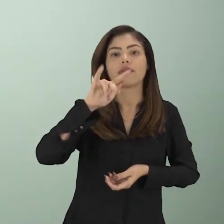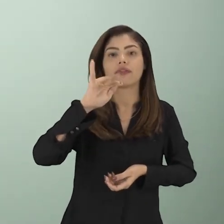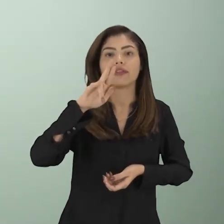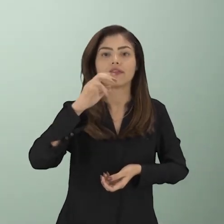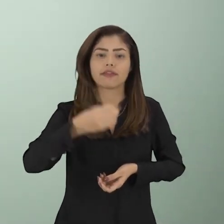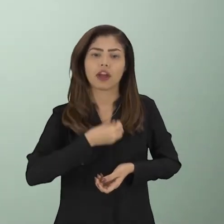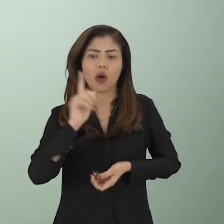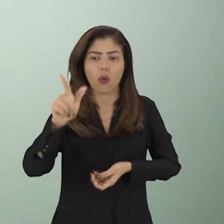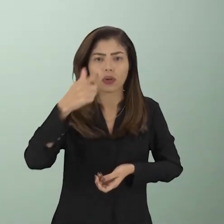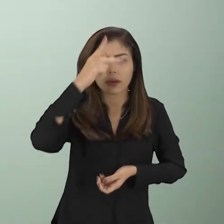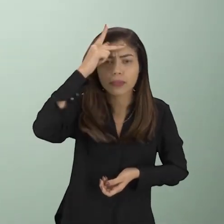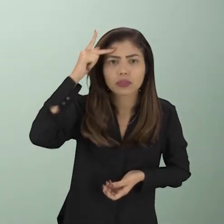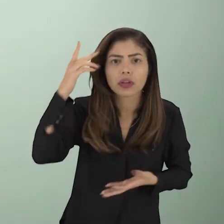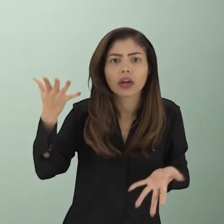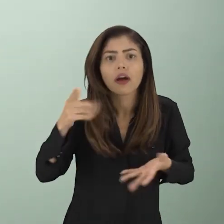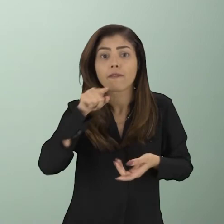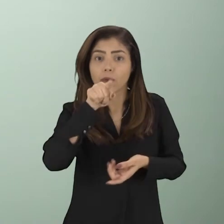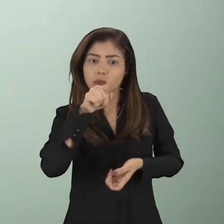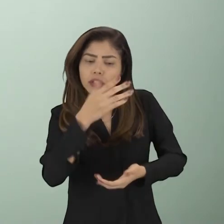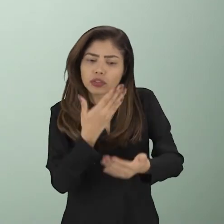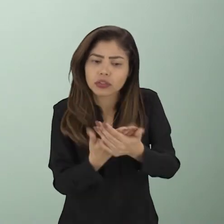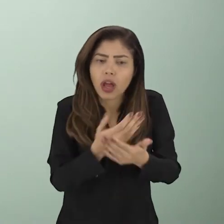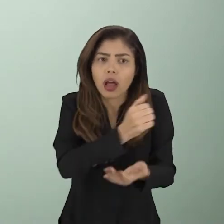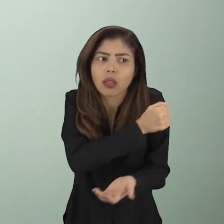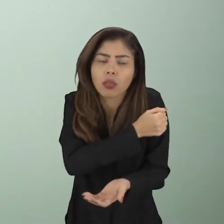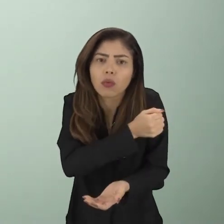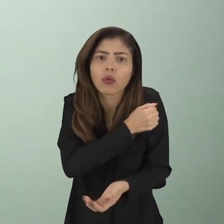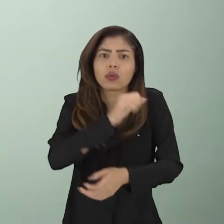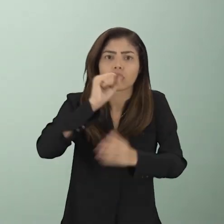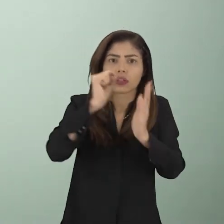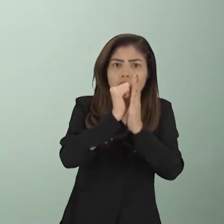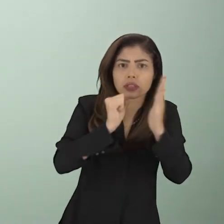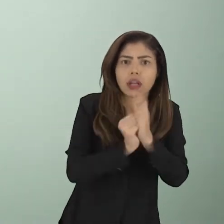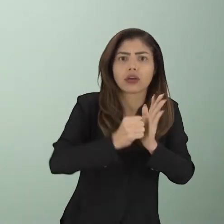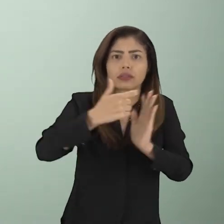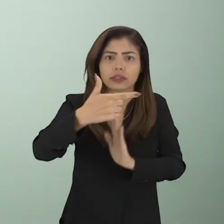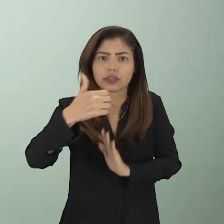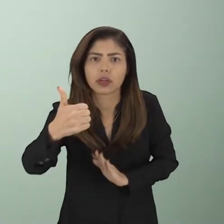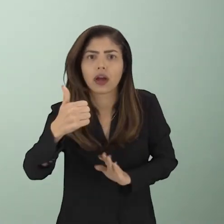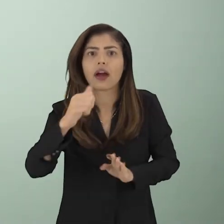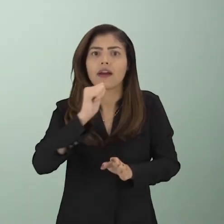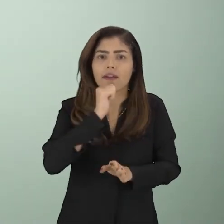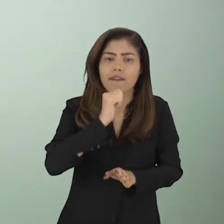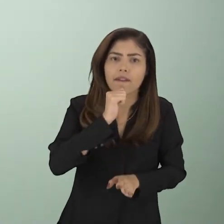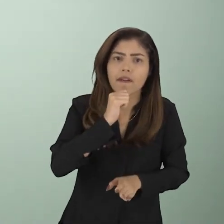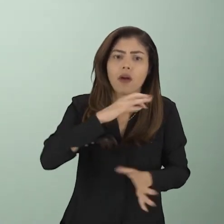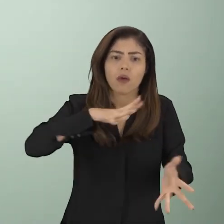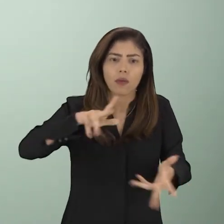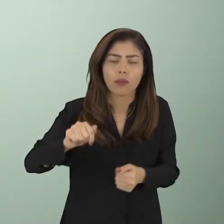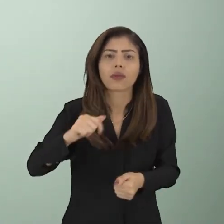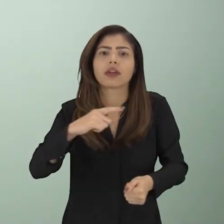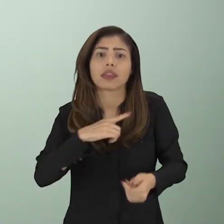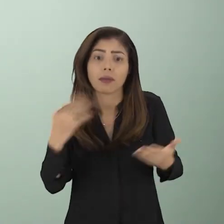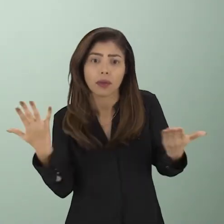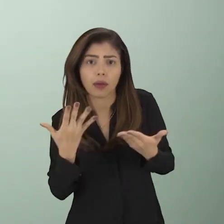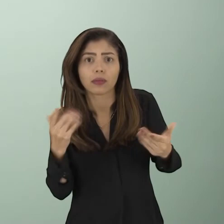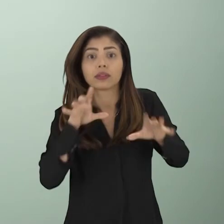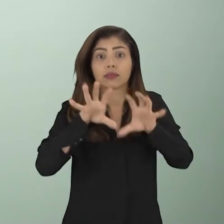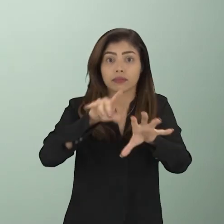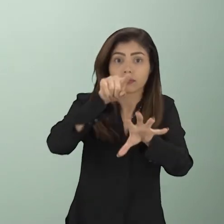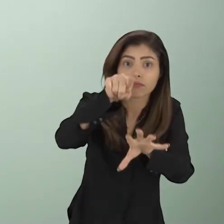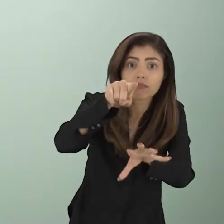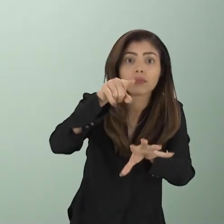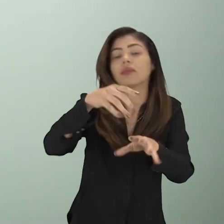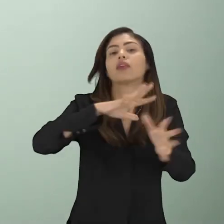o ideal, que você, estudante do século XXI, seja no futuro um membro atuante, porque o mundo que nós queremos, se o que tem para hoje é